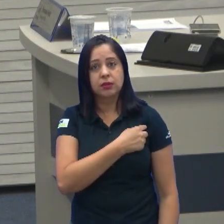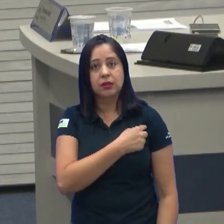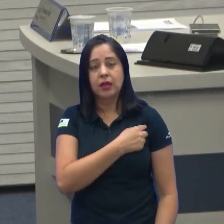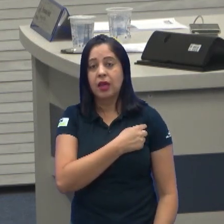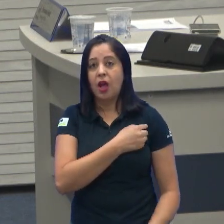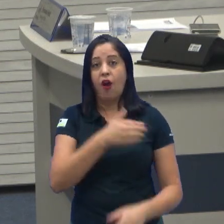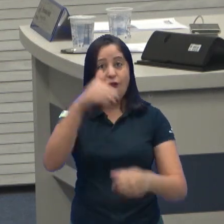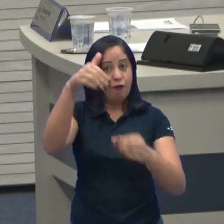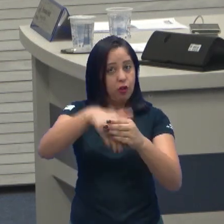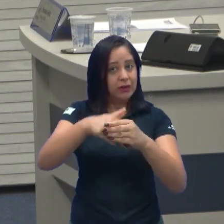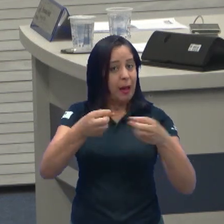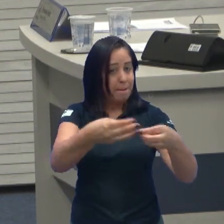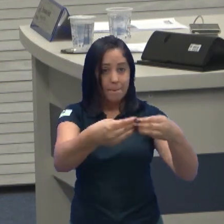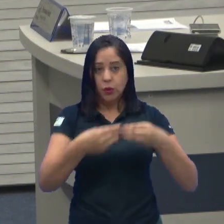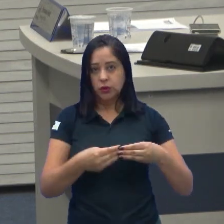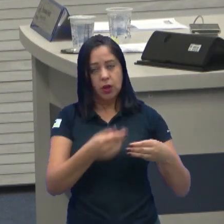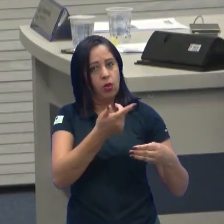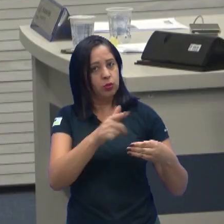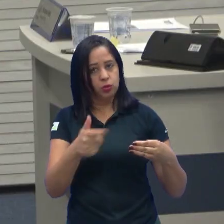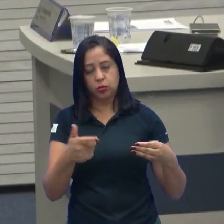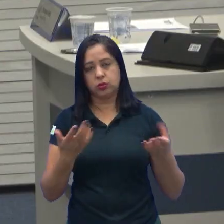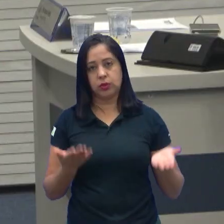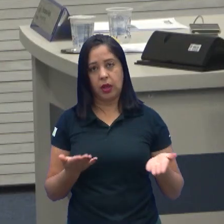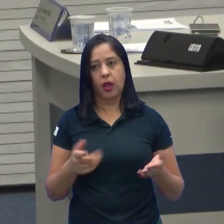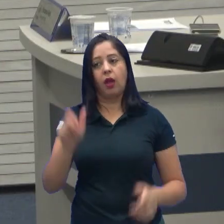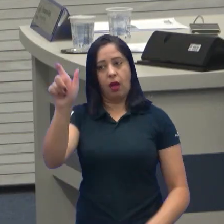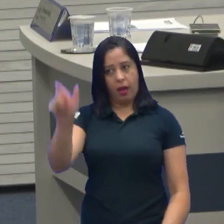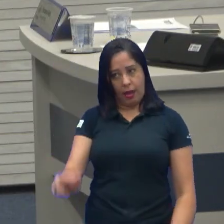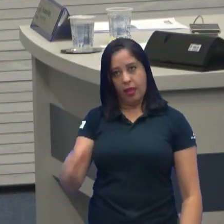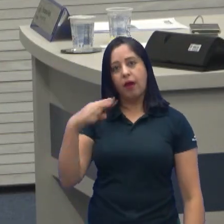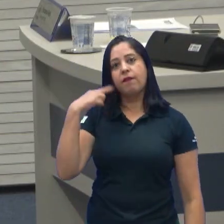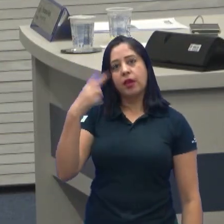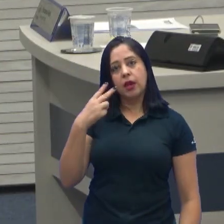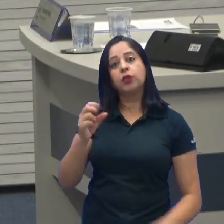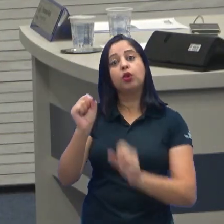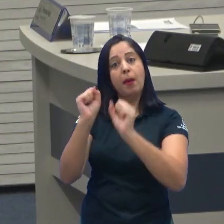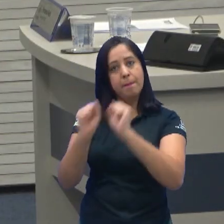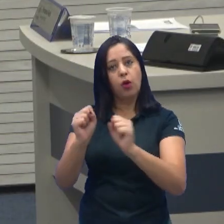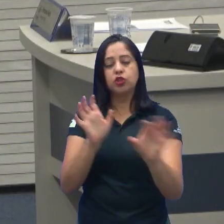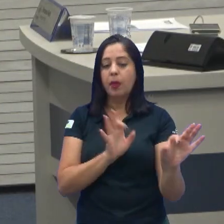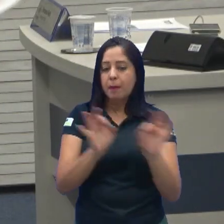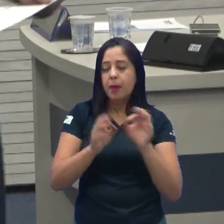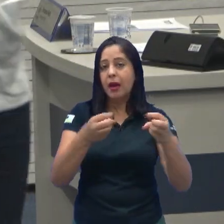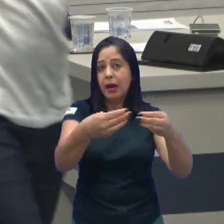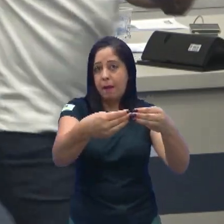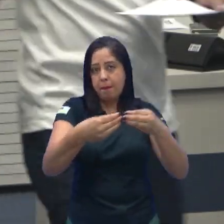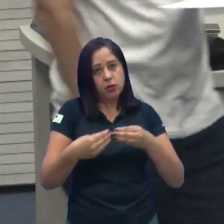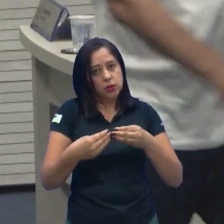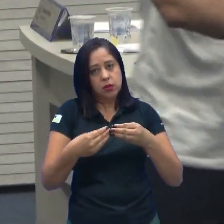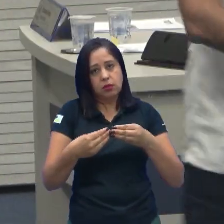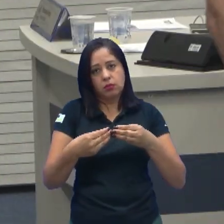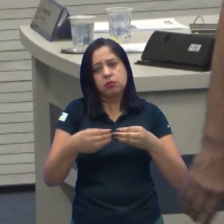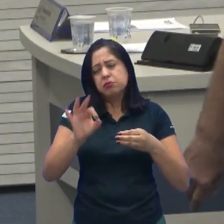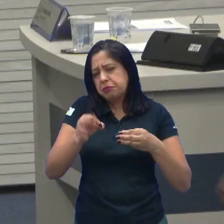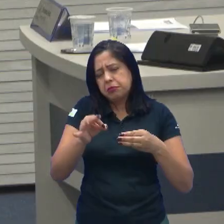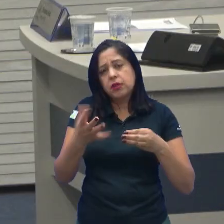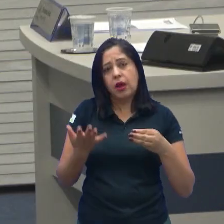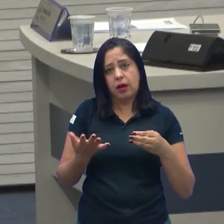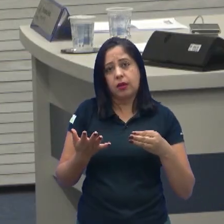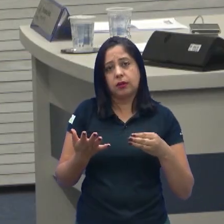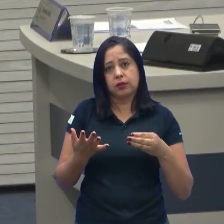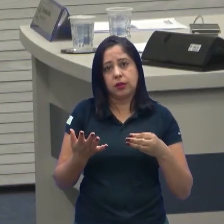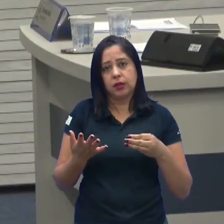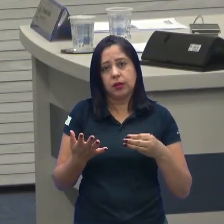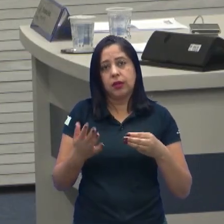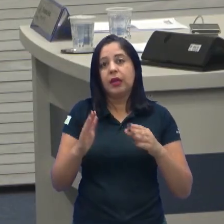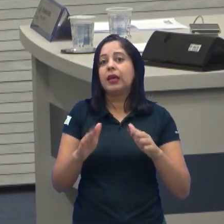votações de moções. Eu acho que é válido a vereadora encaminhar a moção para quem de direito. Entendeu? Só para a gente relembrar